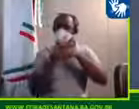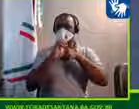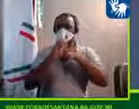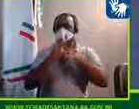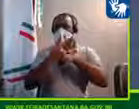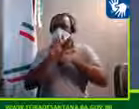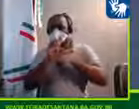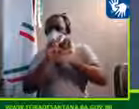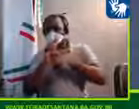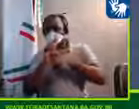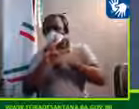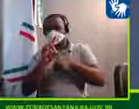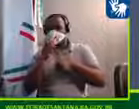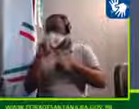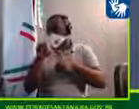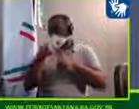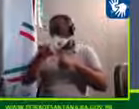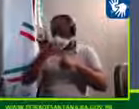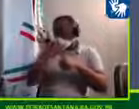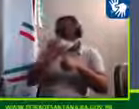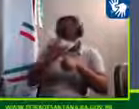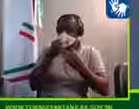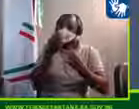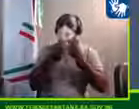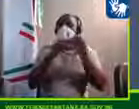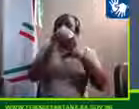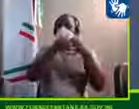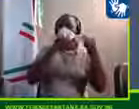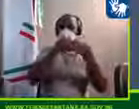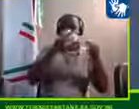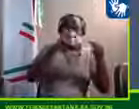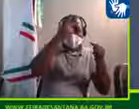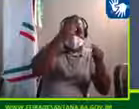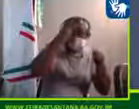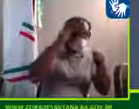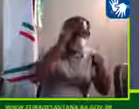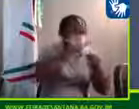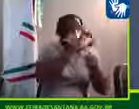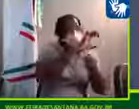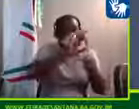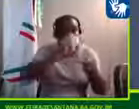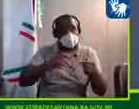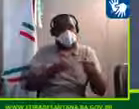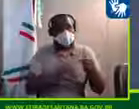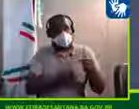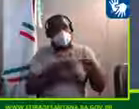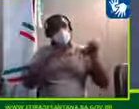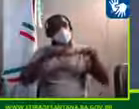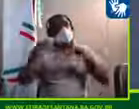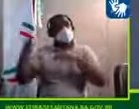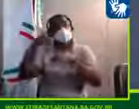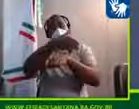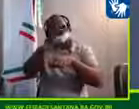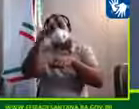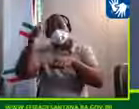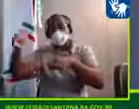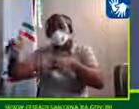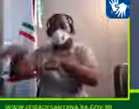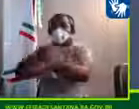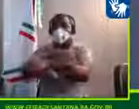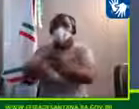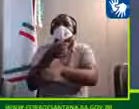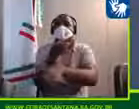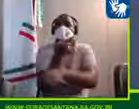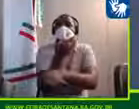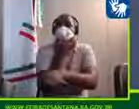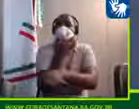Santana são proporcionais ao número de pessoas expostas. Em Feira de Santana, 614 mil